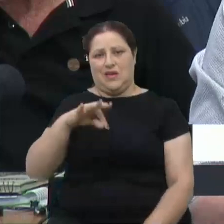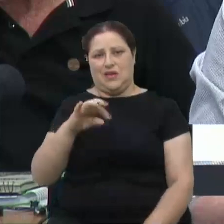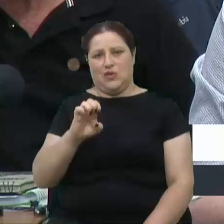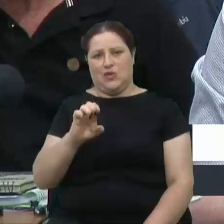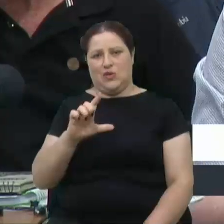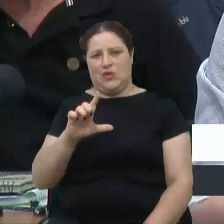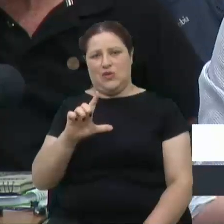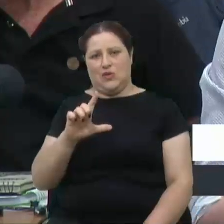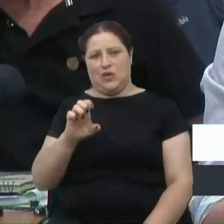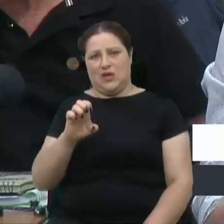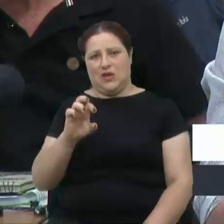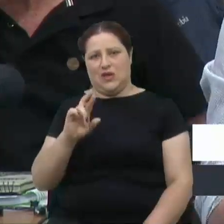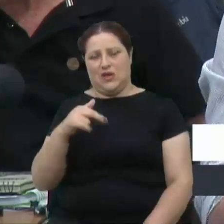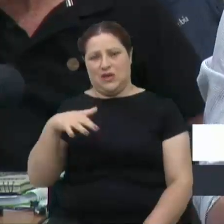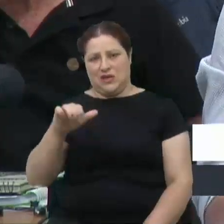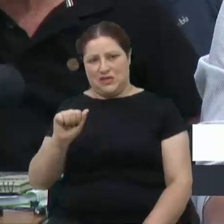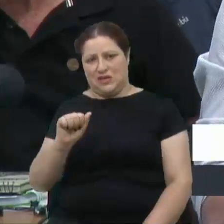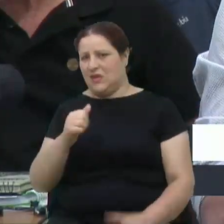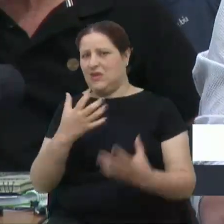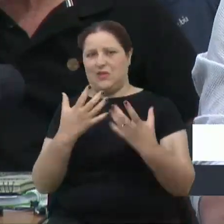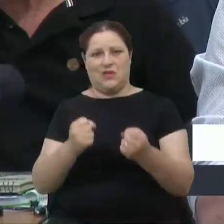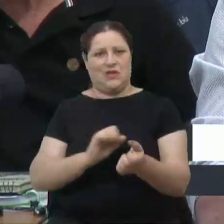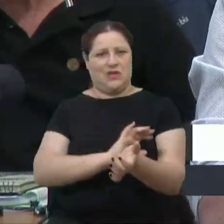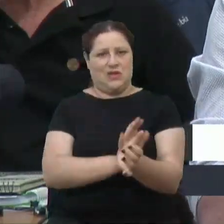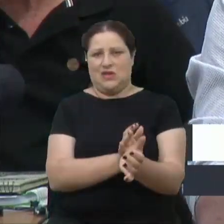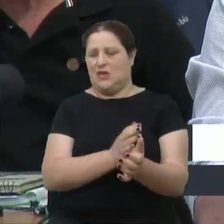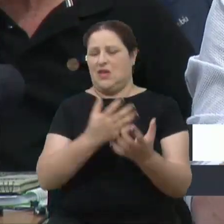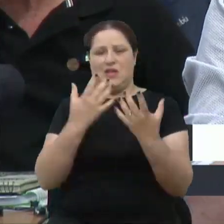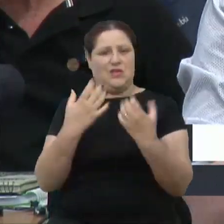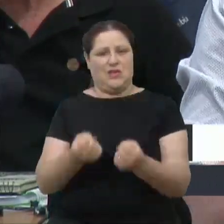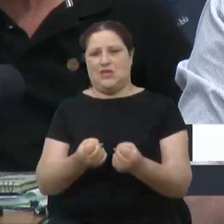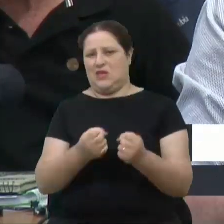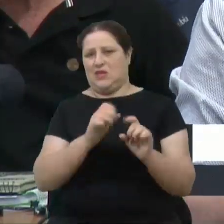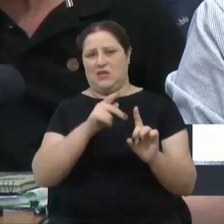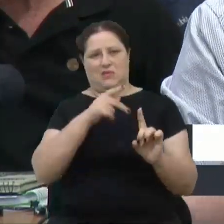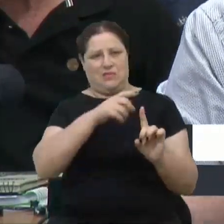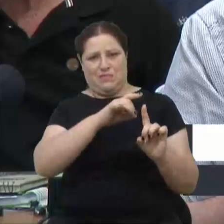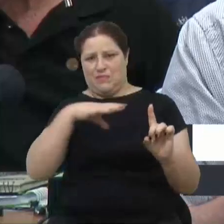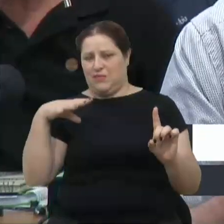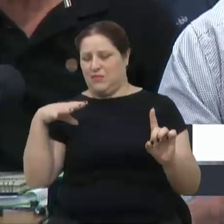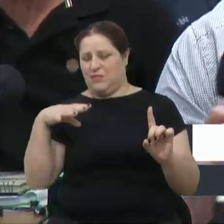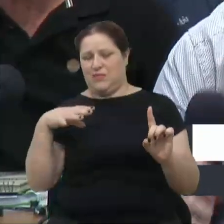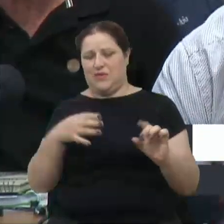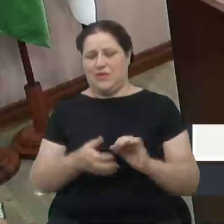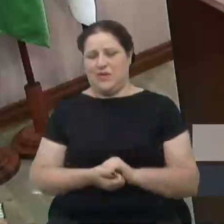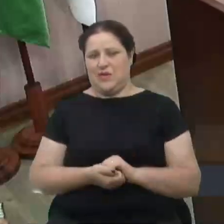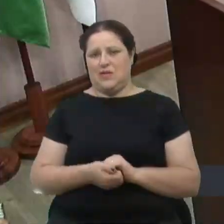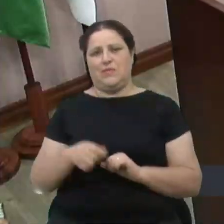racismo por isso que declara meu voto favorável abertura deixa processo e temos que voltar favorável